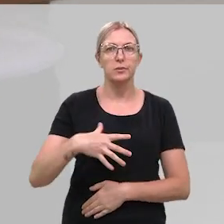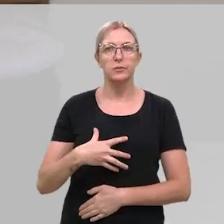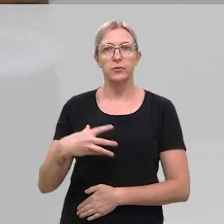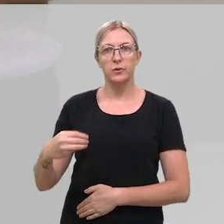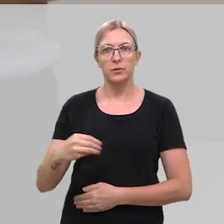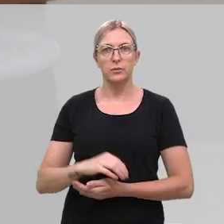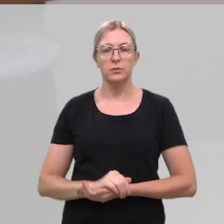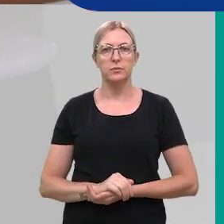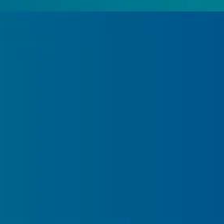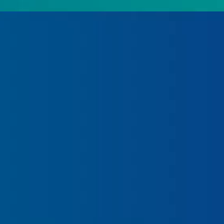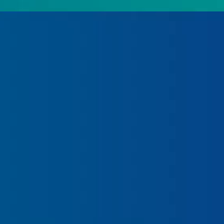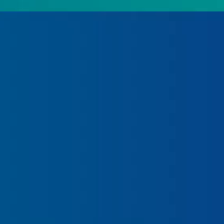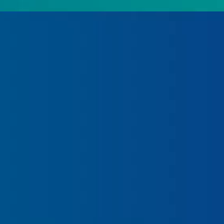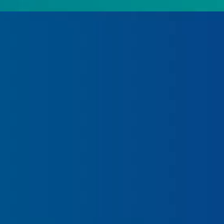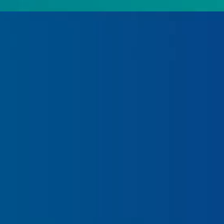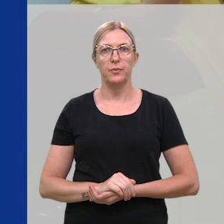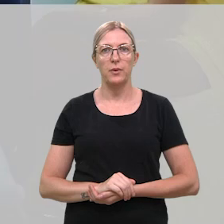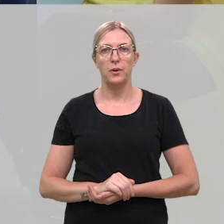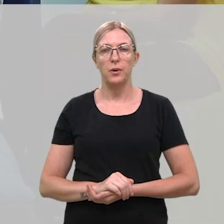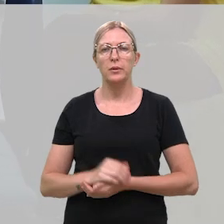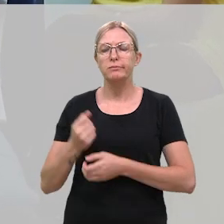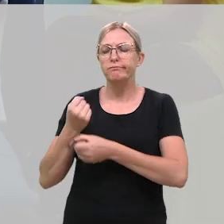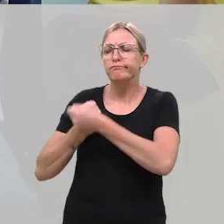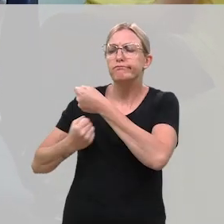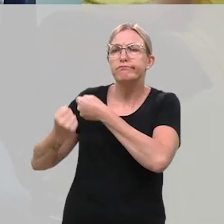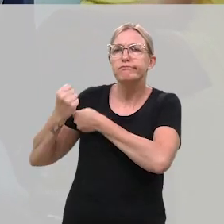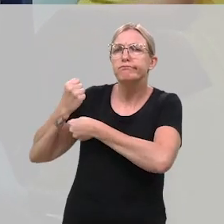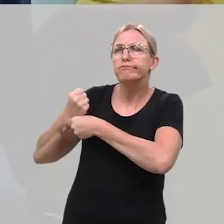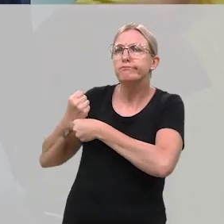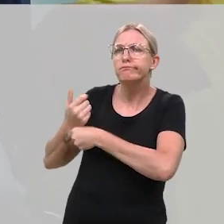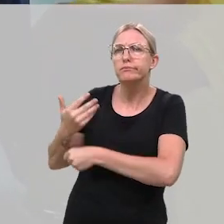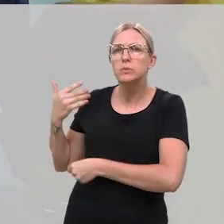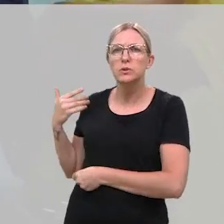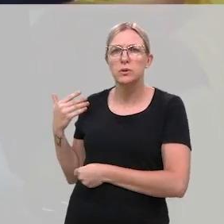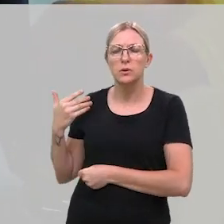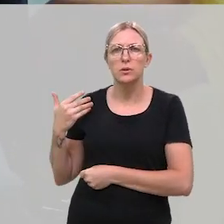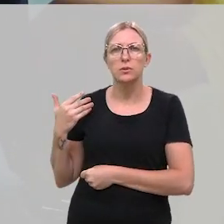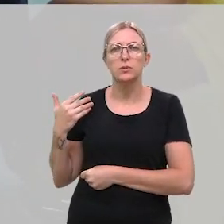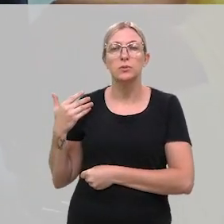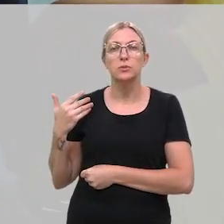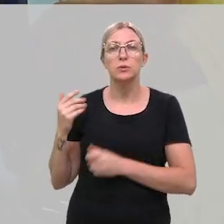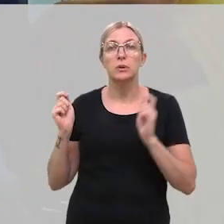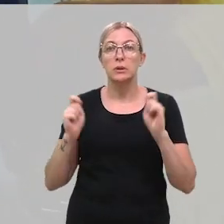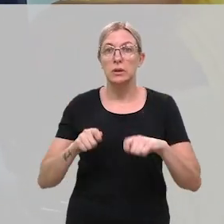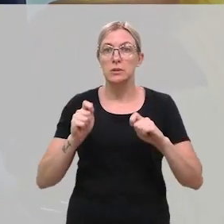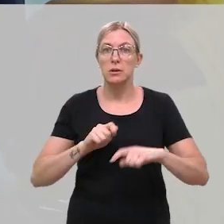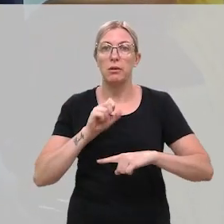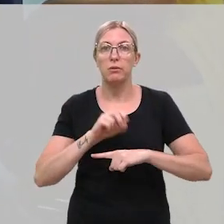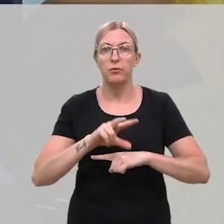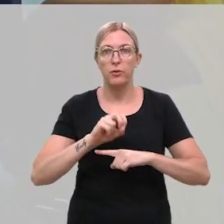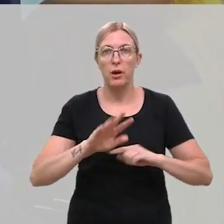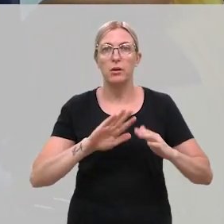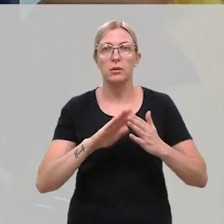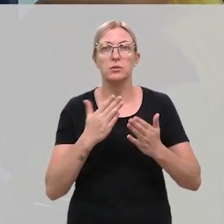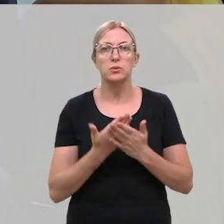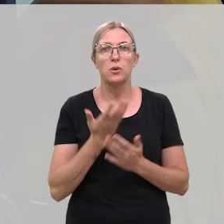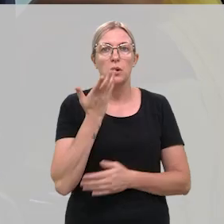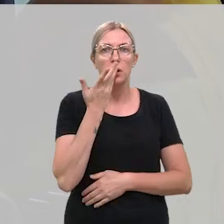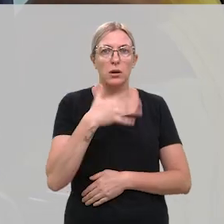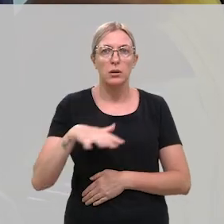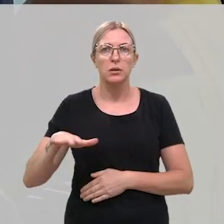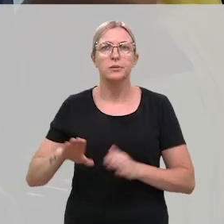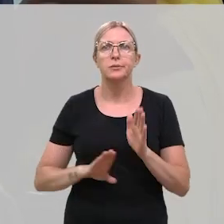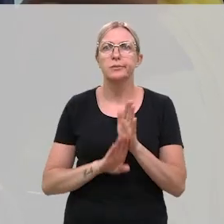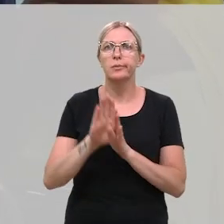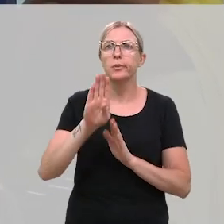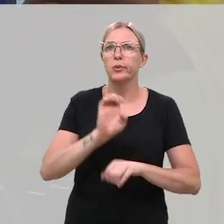de creche para os filhos nos últimos anos a procura por vagas em escolas de educação infantil do município tem